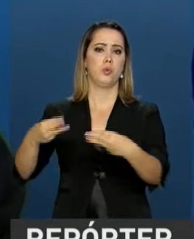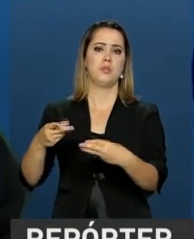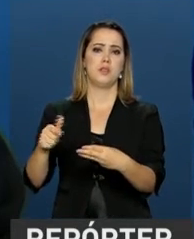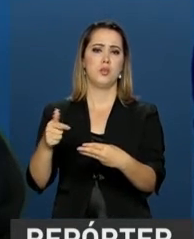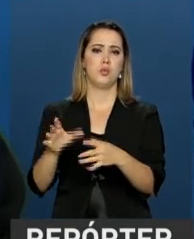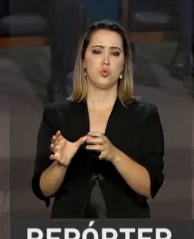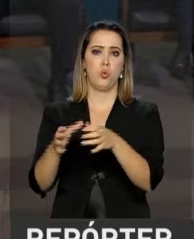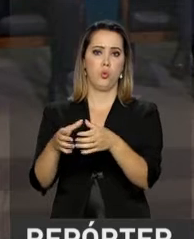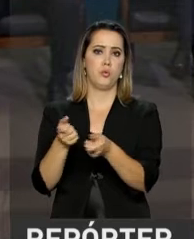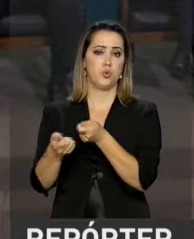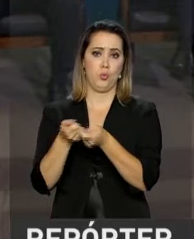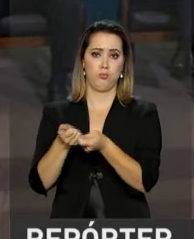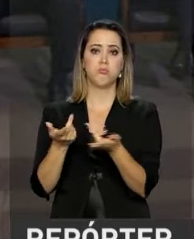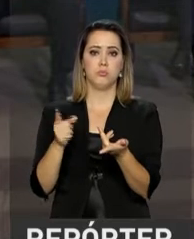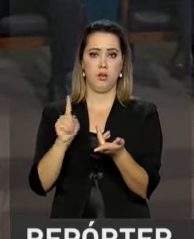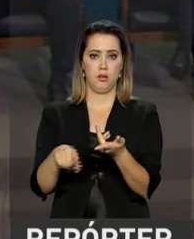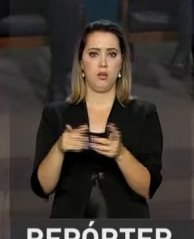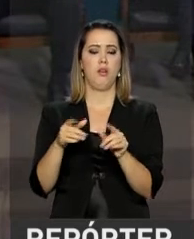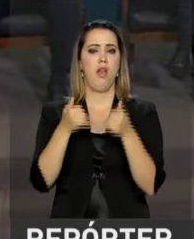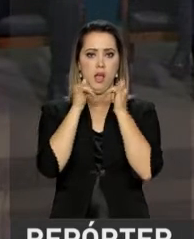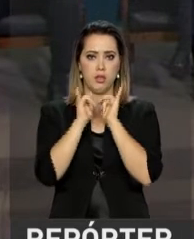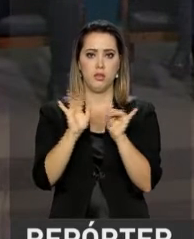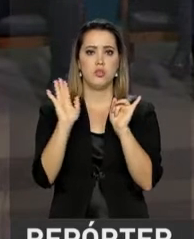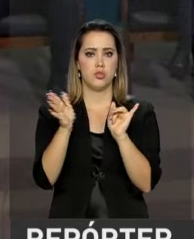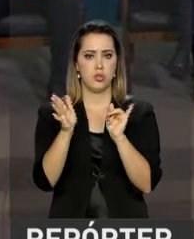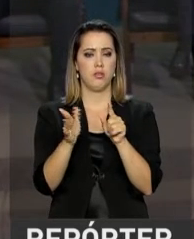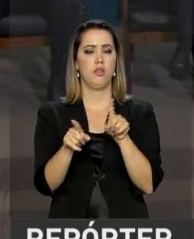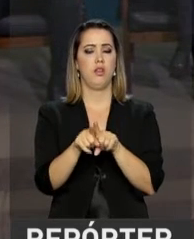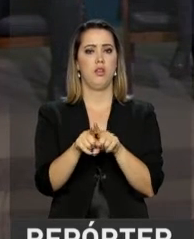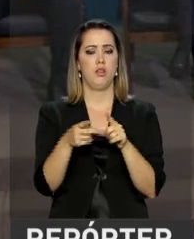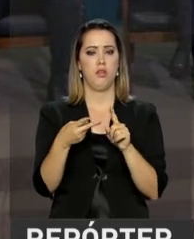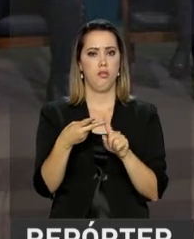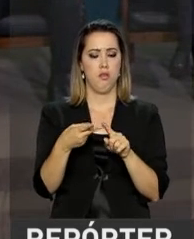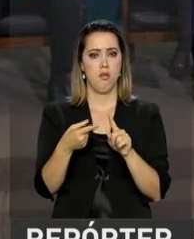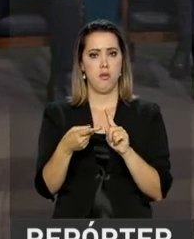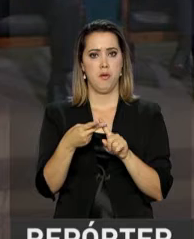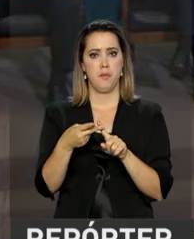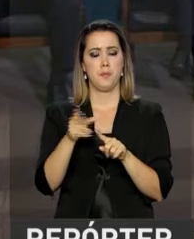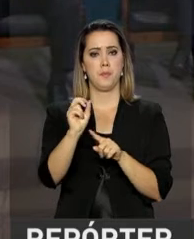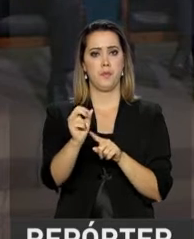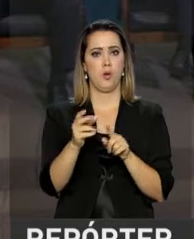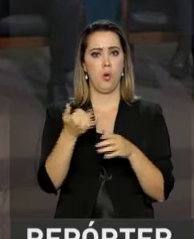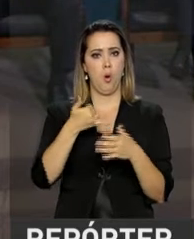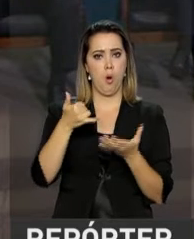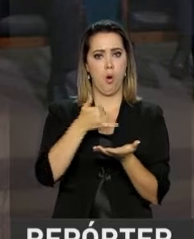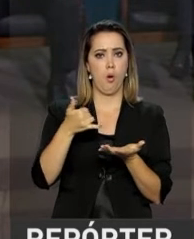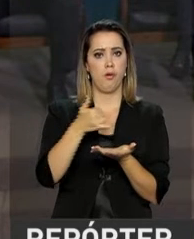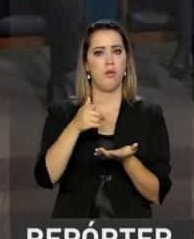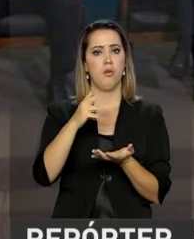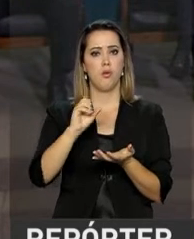reguladora do setor de energia elétrica já tinha a agência já tem agência nacional de energia elétrica o setor de óleo gás e